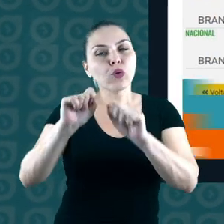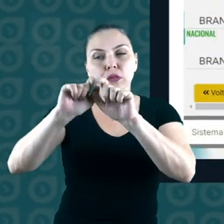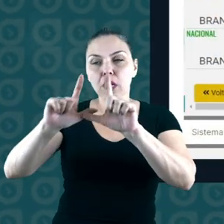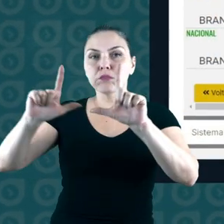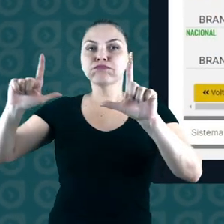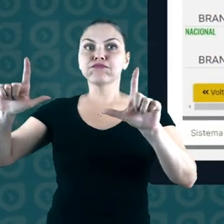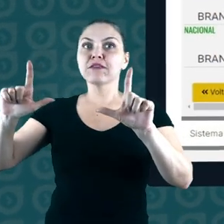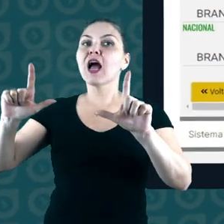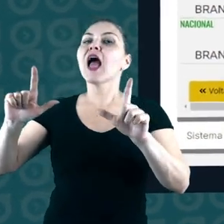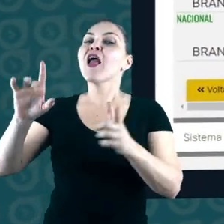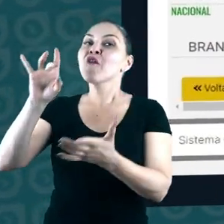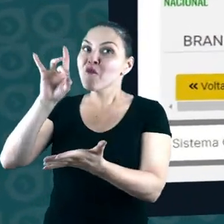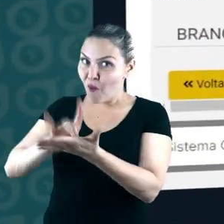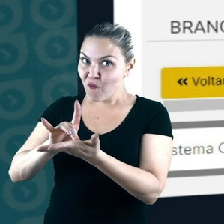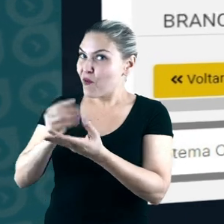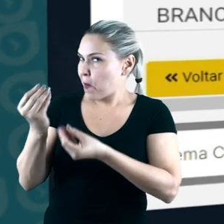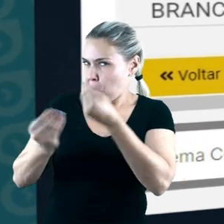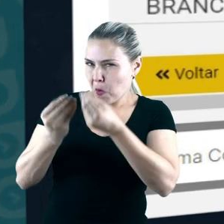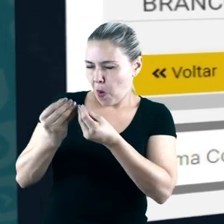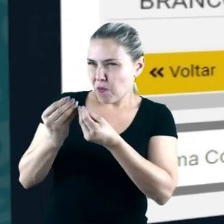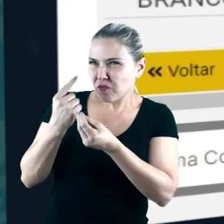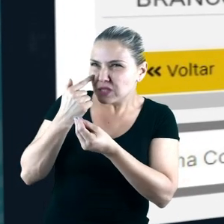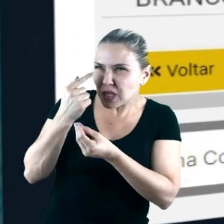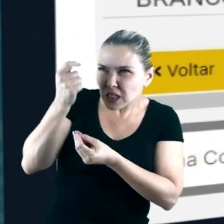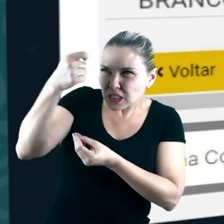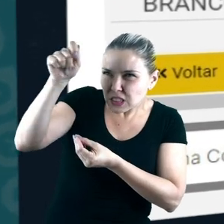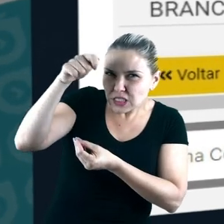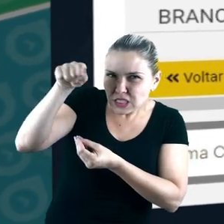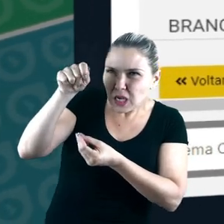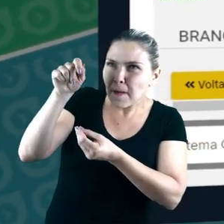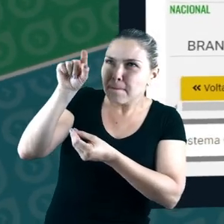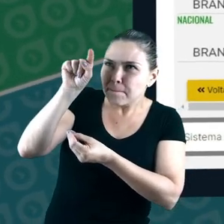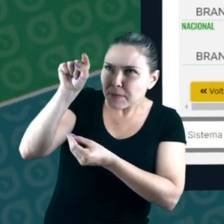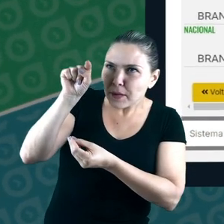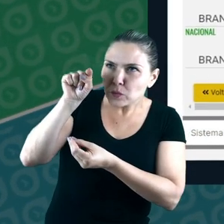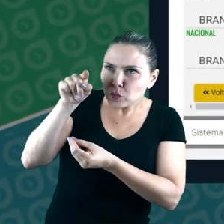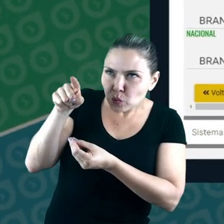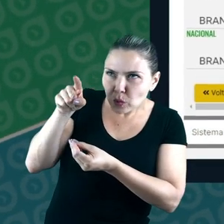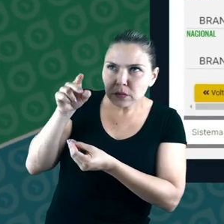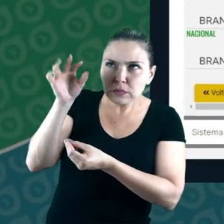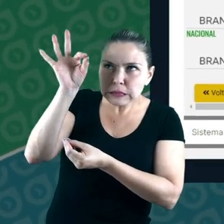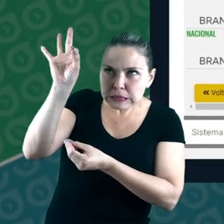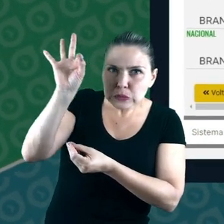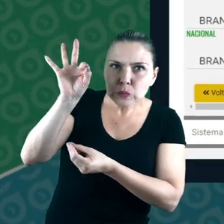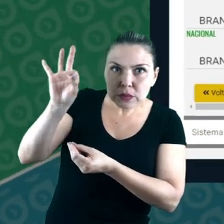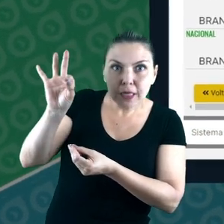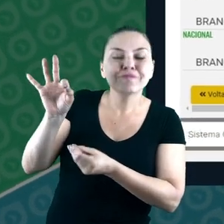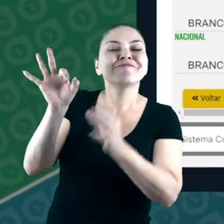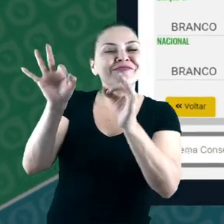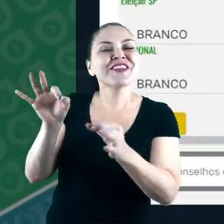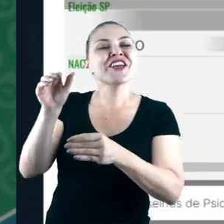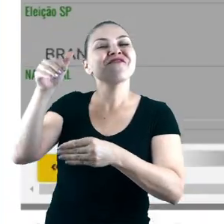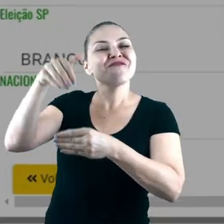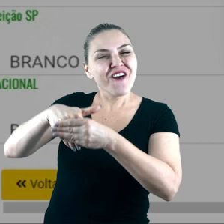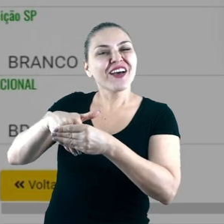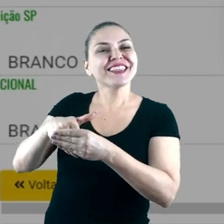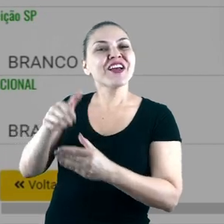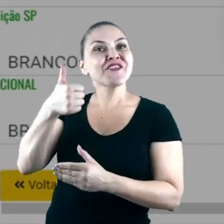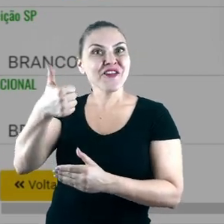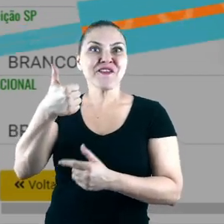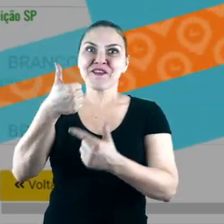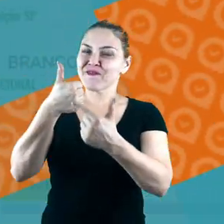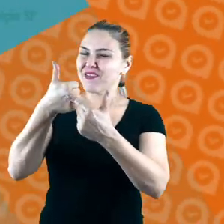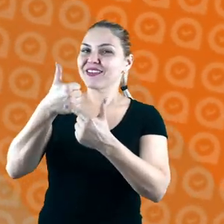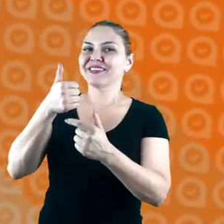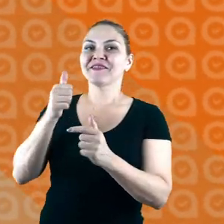será redirecionado para a página de confirmação. Confira se as opções selecionadas estão corretas e